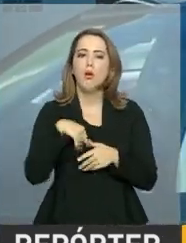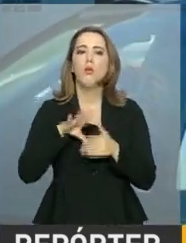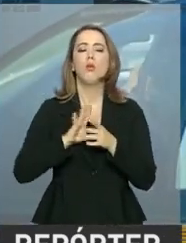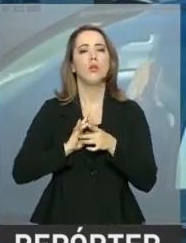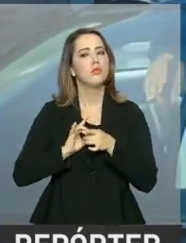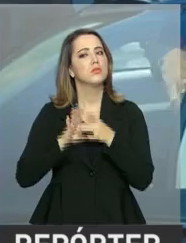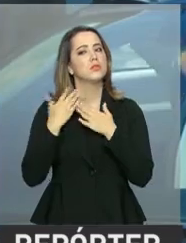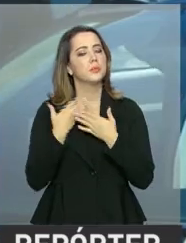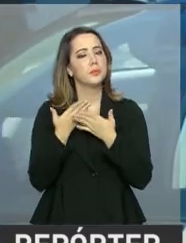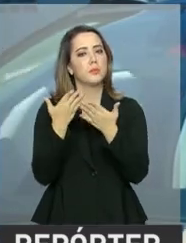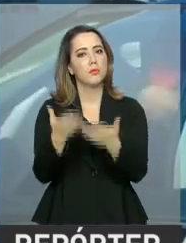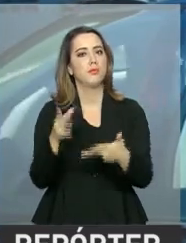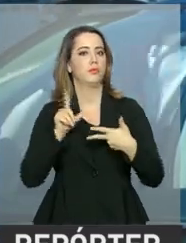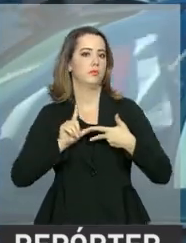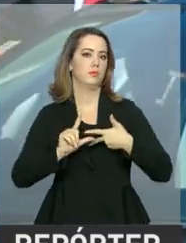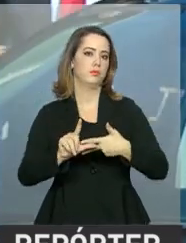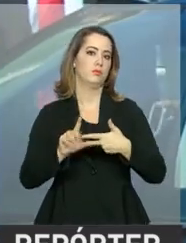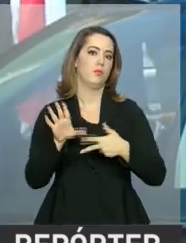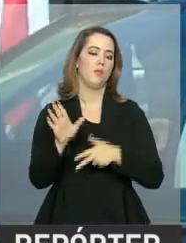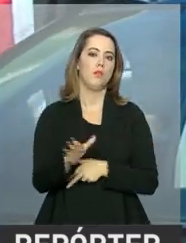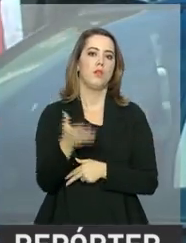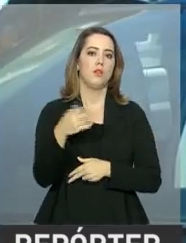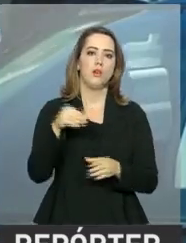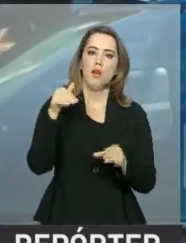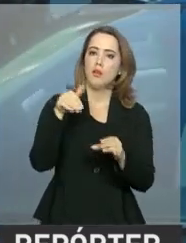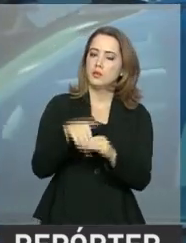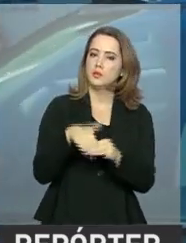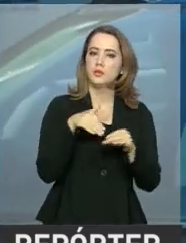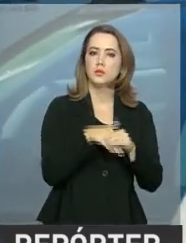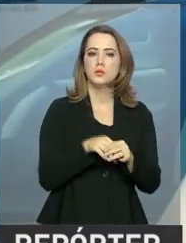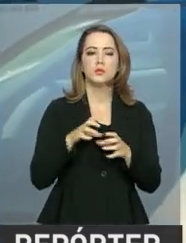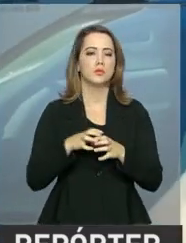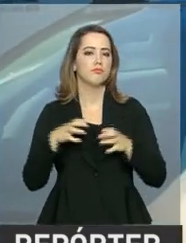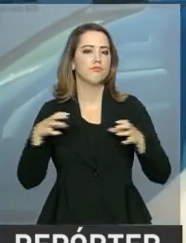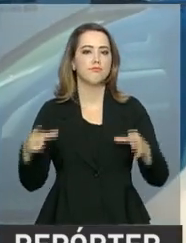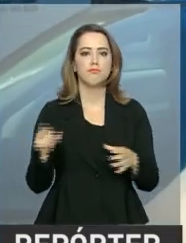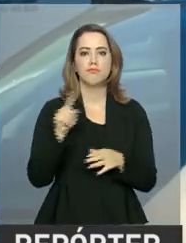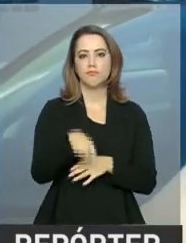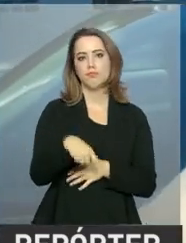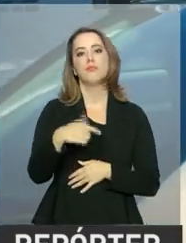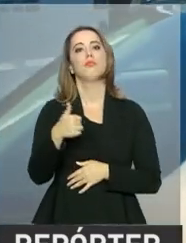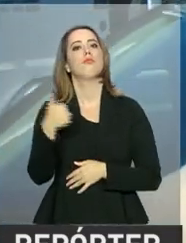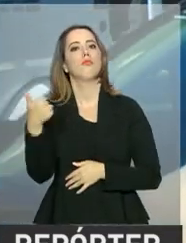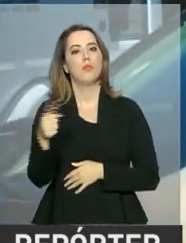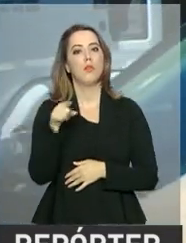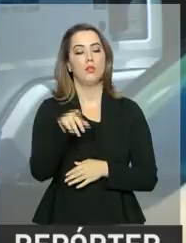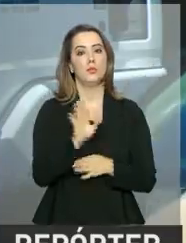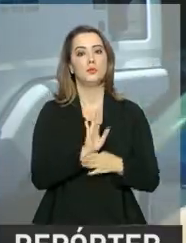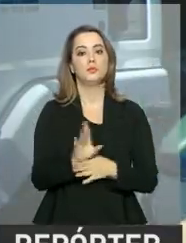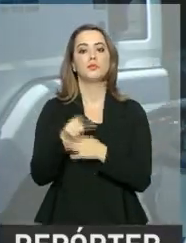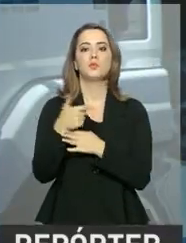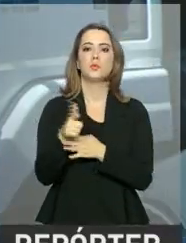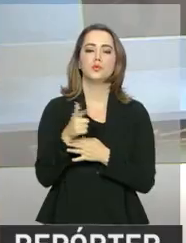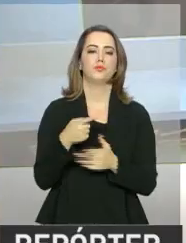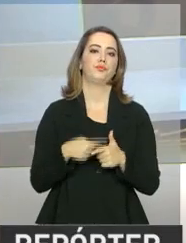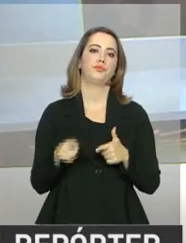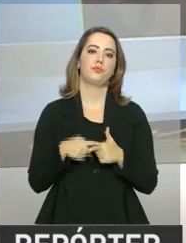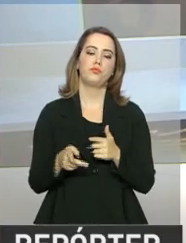manifeste, que as maiorias se estabeleçam e todos que estão colocados estão declarando seu apoio ao governo, portanto não há